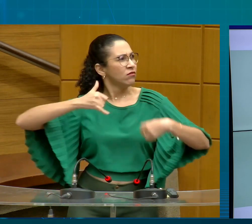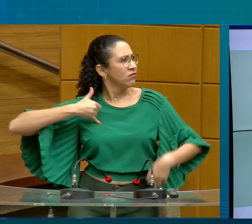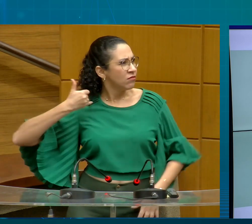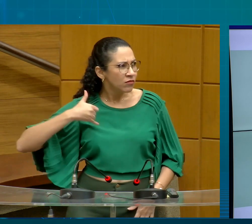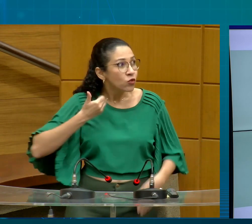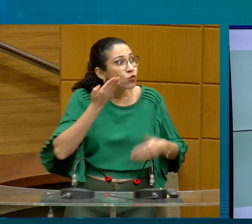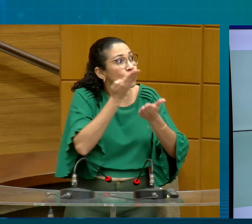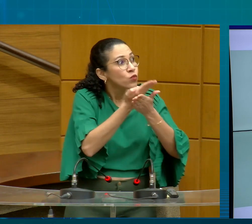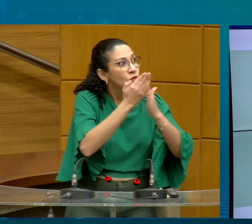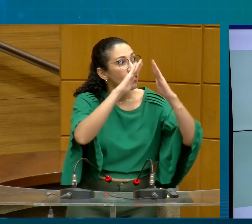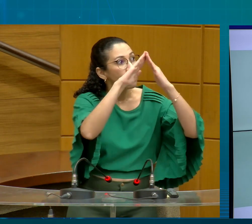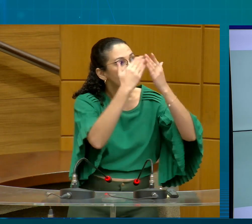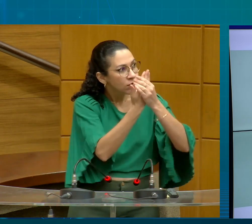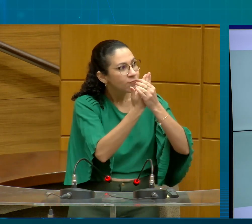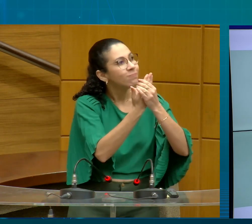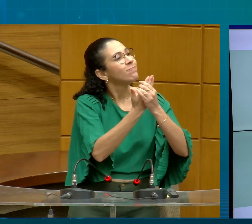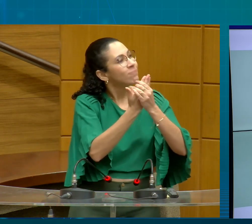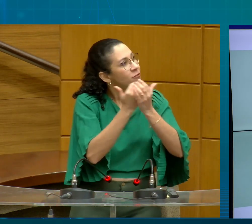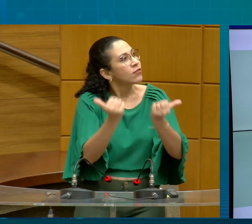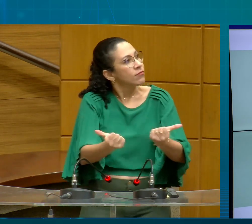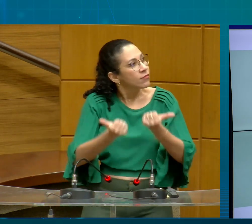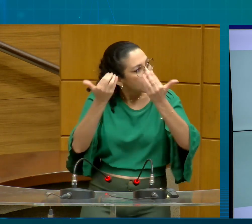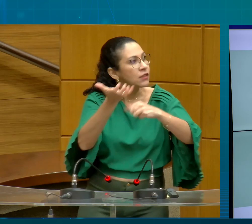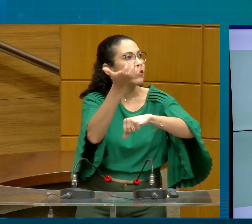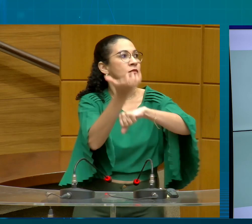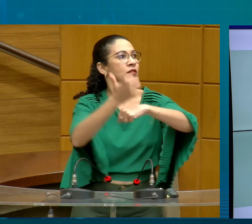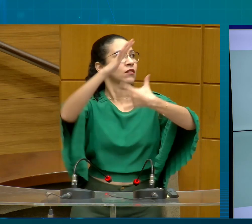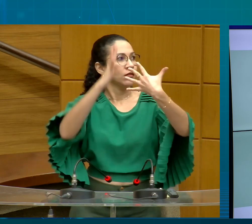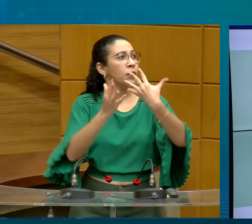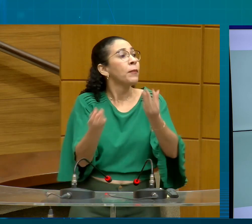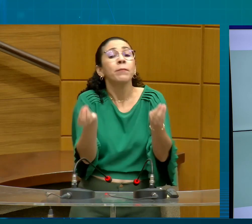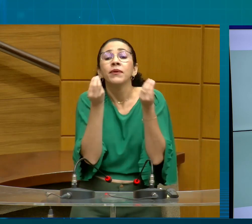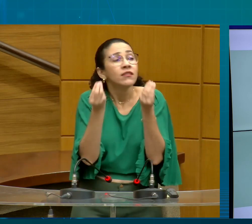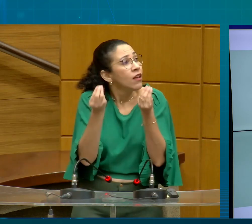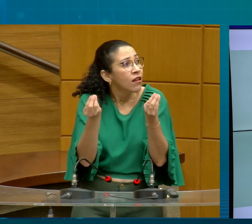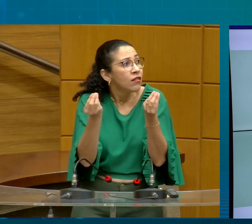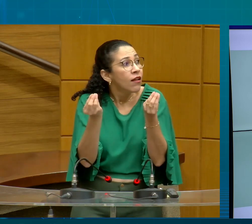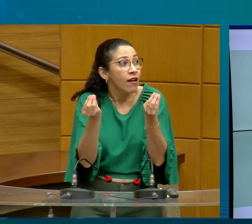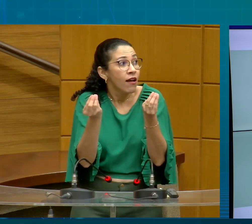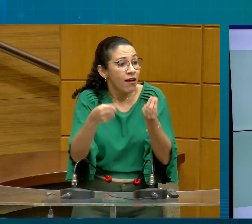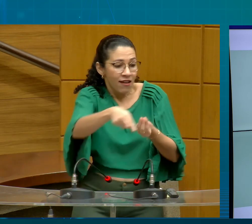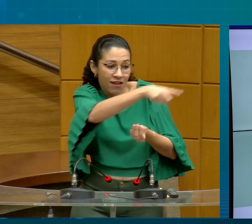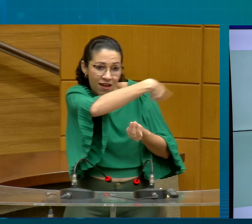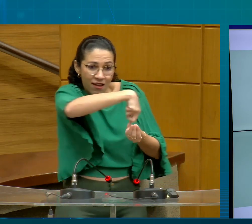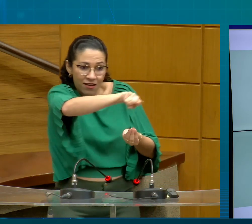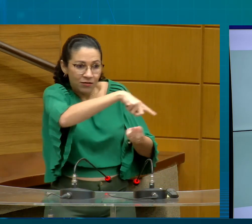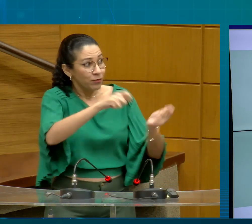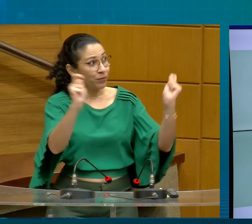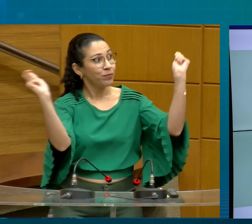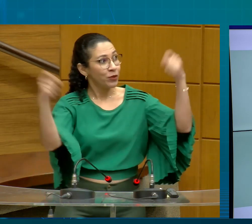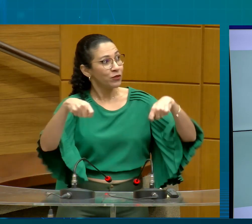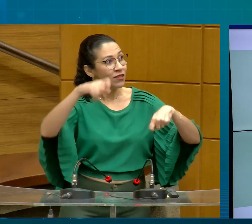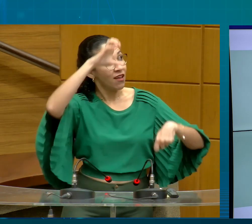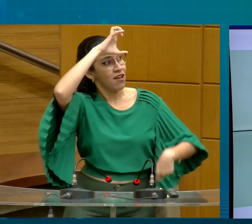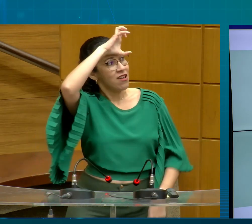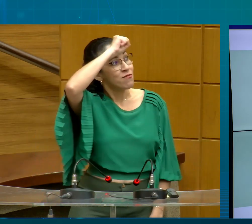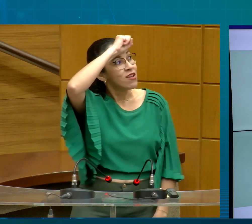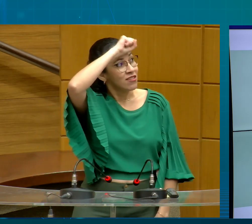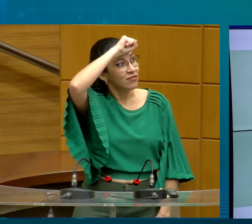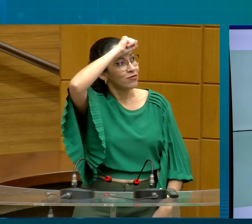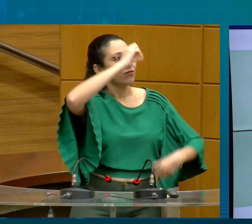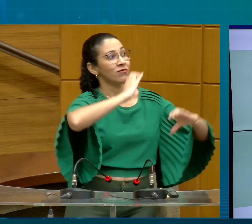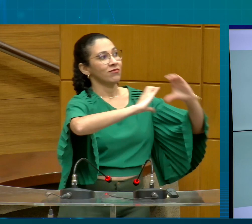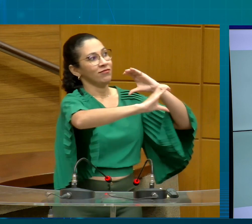os adolescentes, né, eles começarem já a aprender Libras, né, como uma matéria obrigatória desde que eles entram na escola, né,